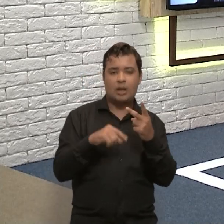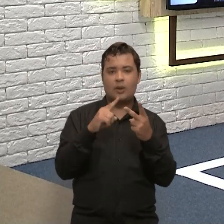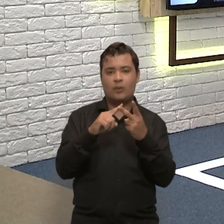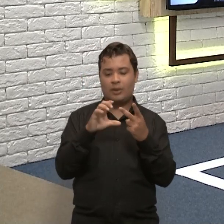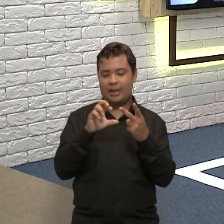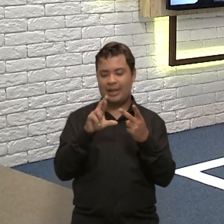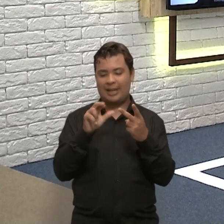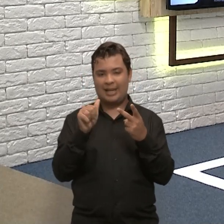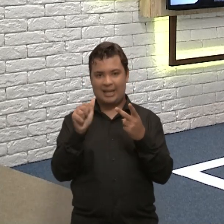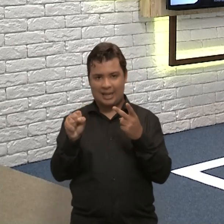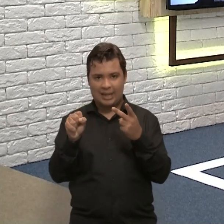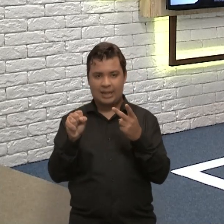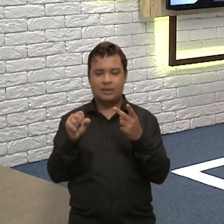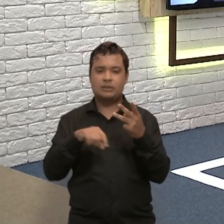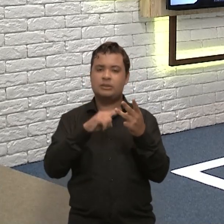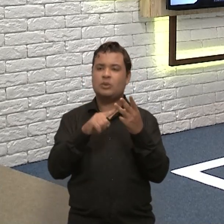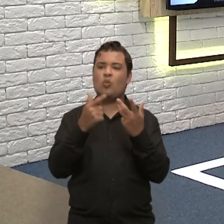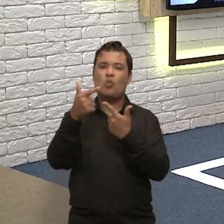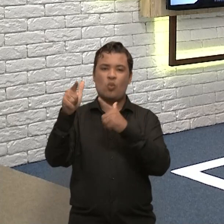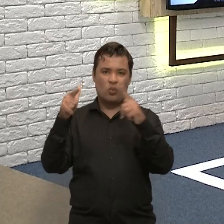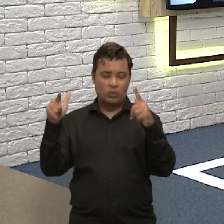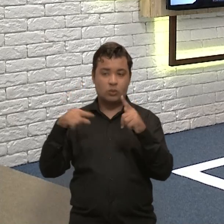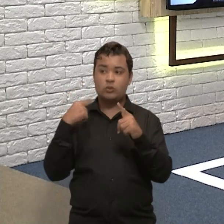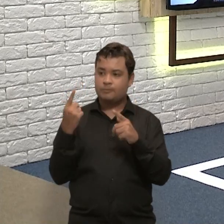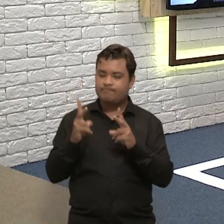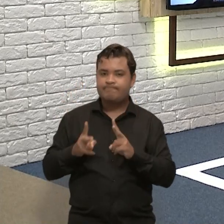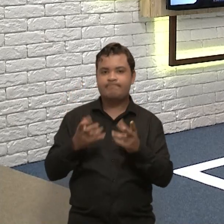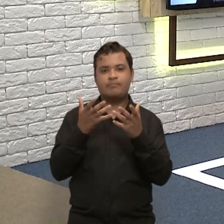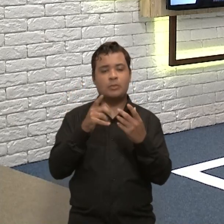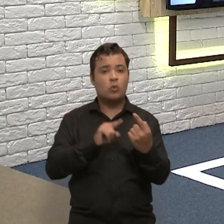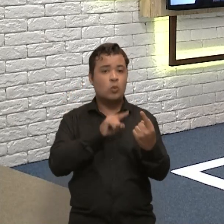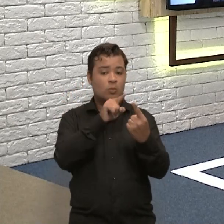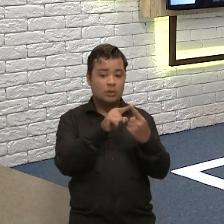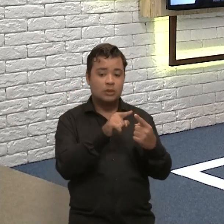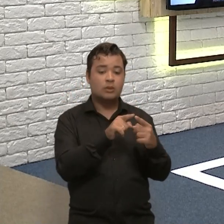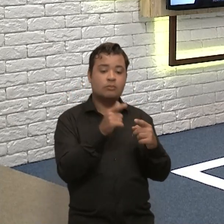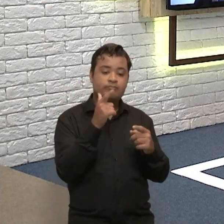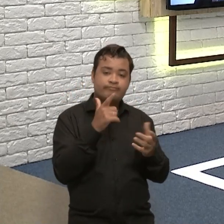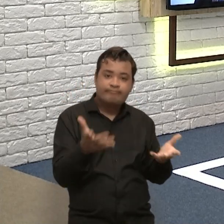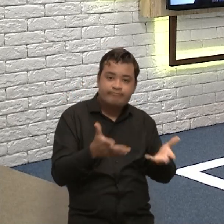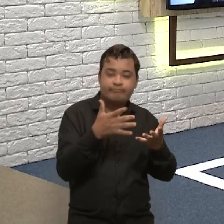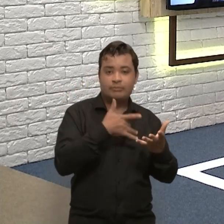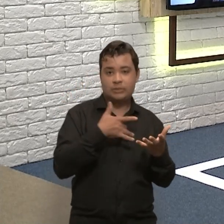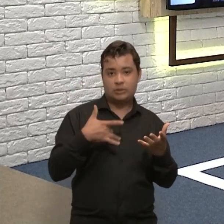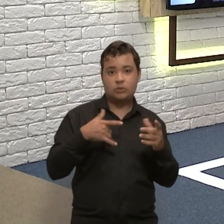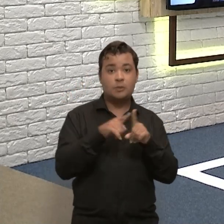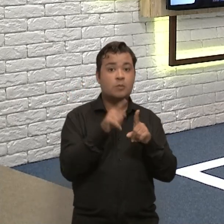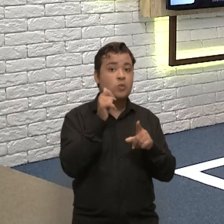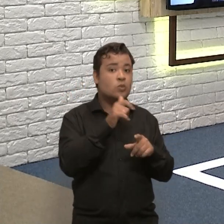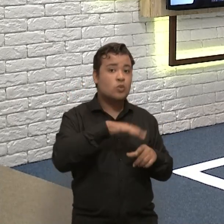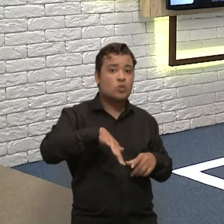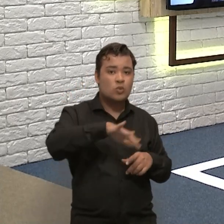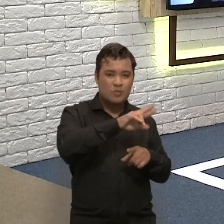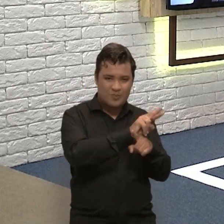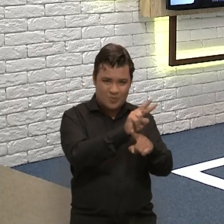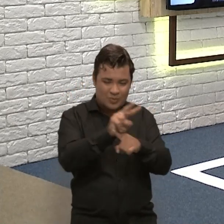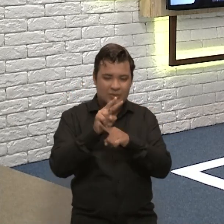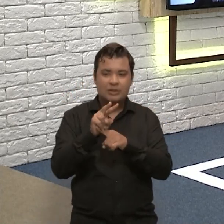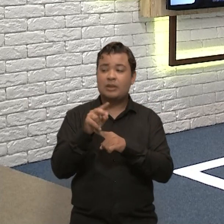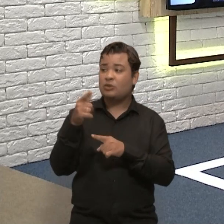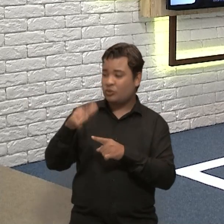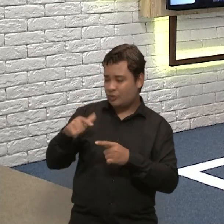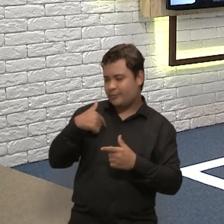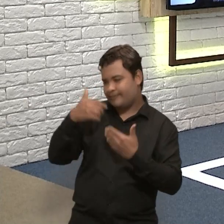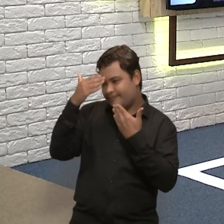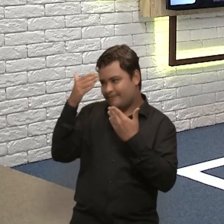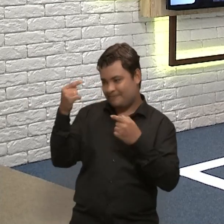espera contribuir para promover saúde e proteger as mulheres em situação. Agradeço mais uma vez a oportunidade.